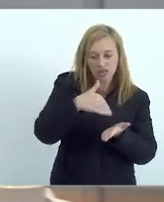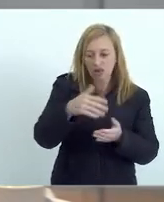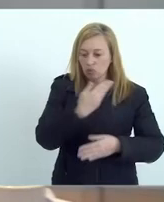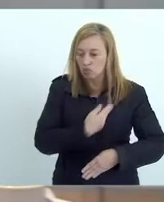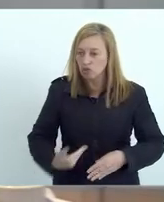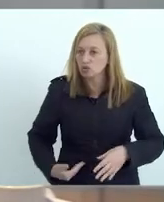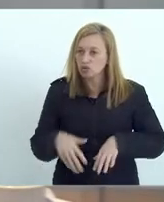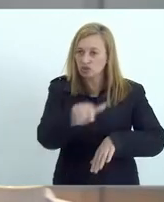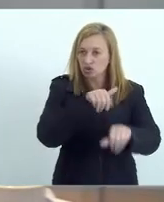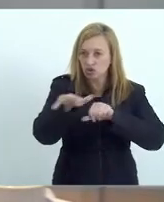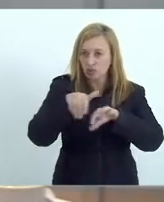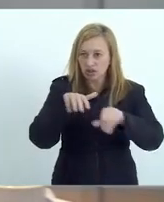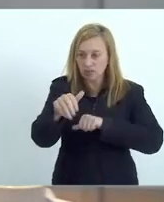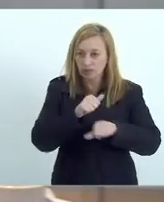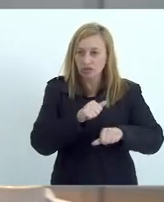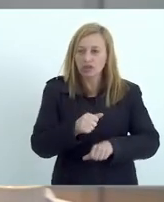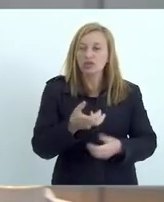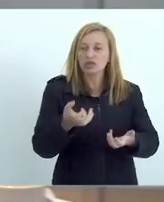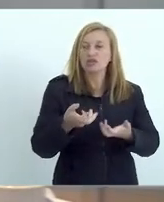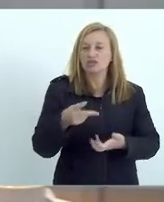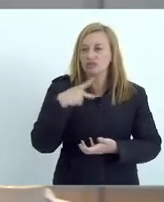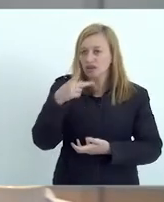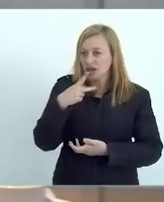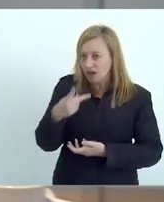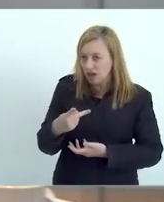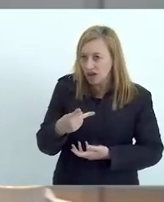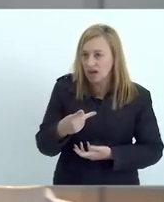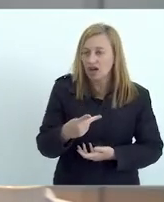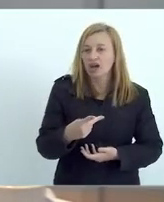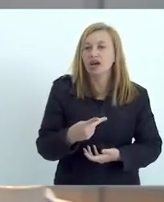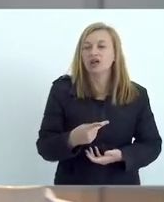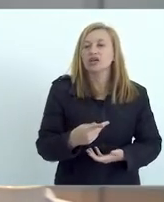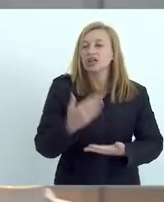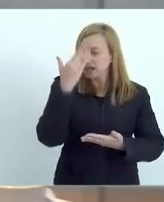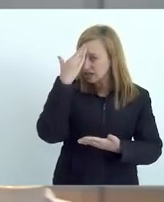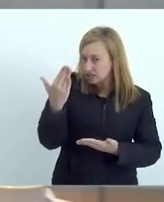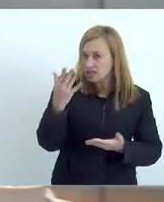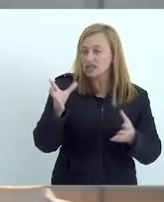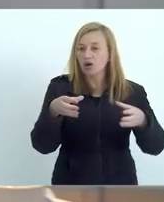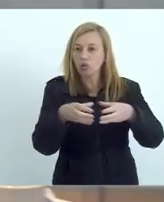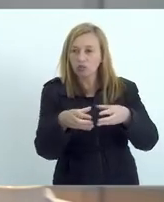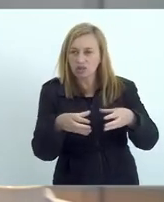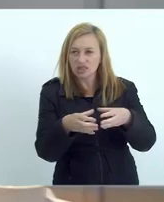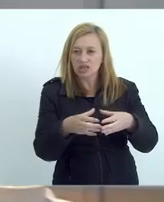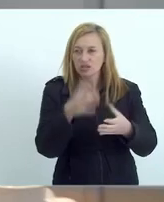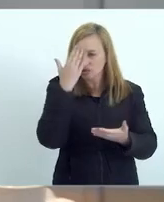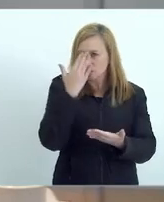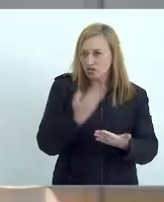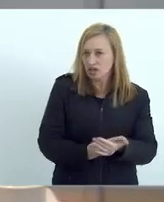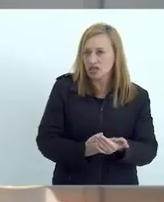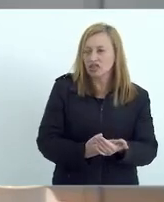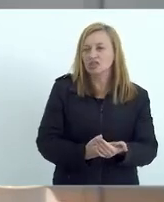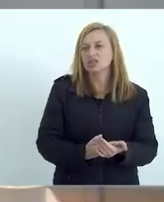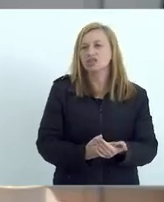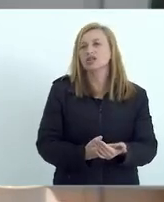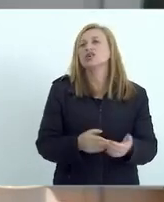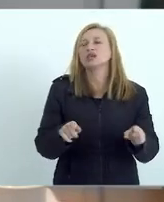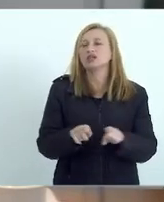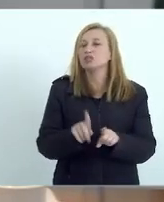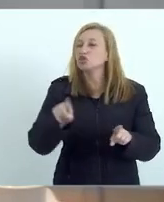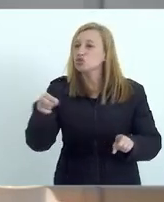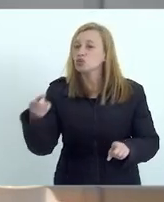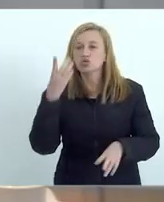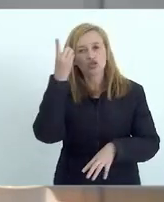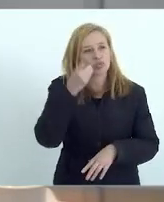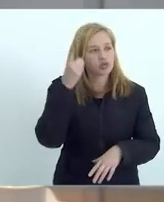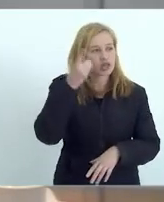governador de fazer o chamamento Então eu queria passar a palavra agradecer mais uma vez a confiança da comissão Eu não falo só em nome da comissão do meu mandato mas um monte